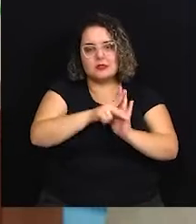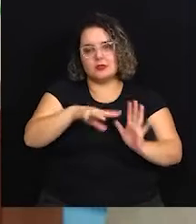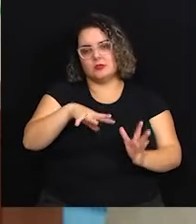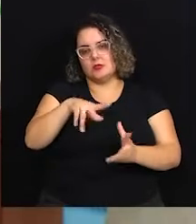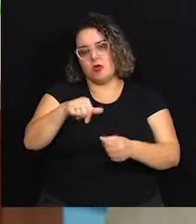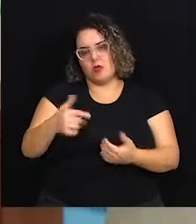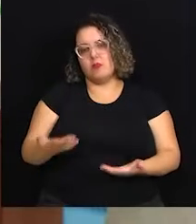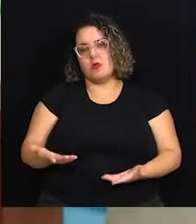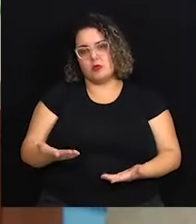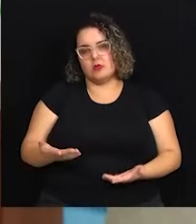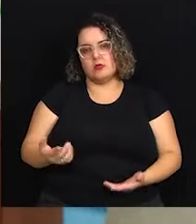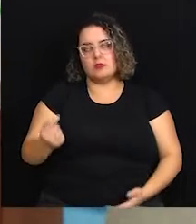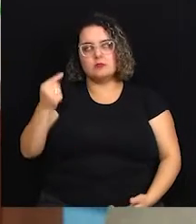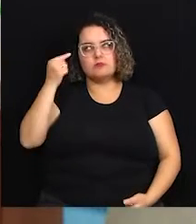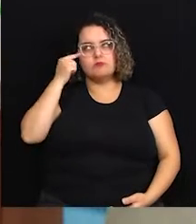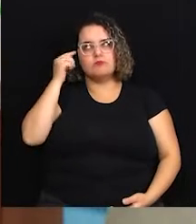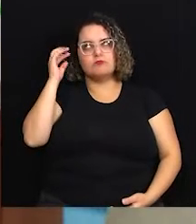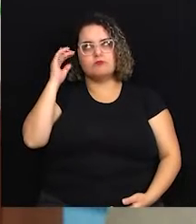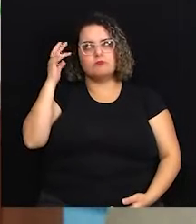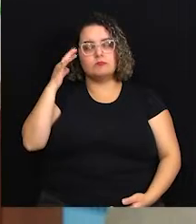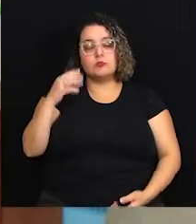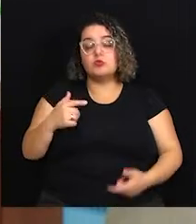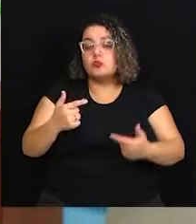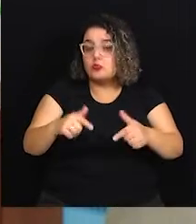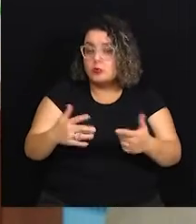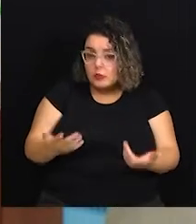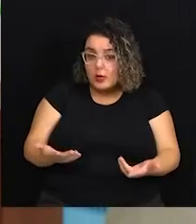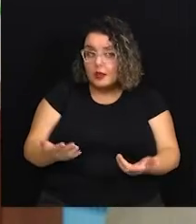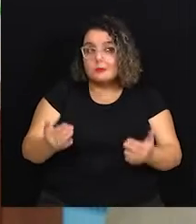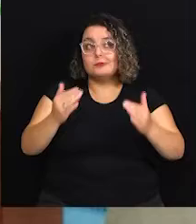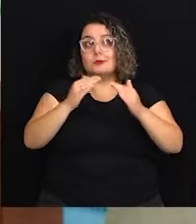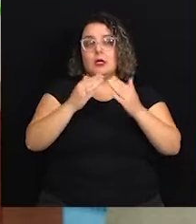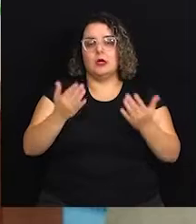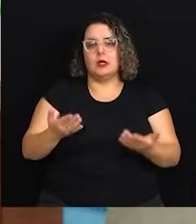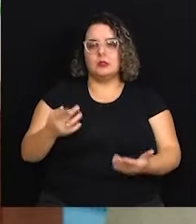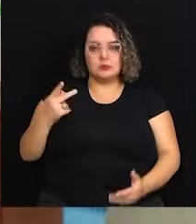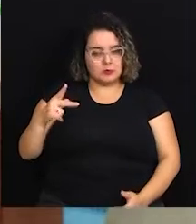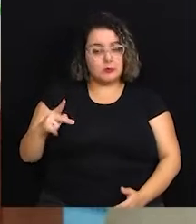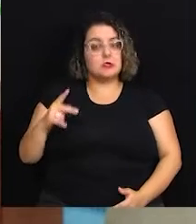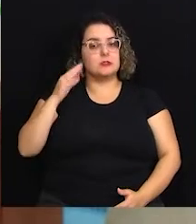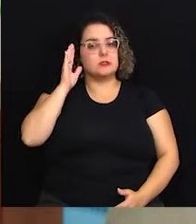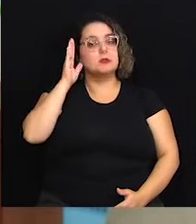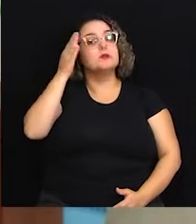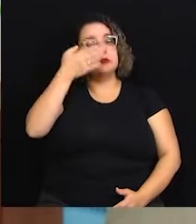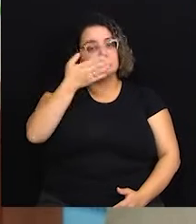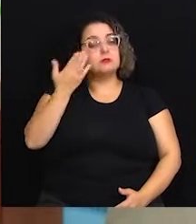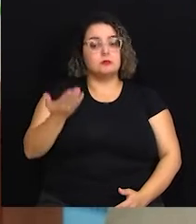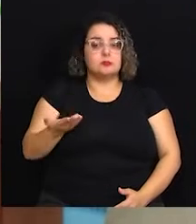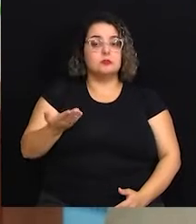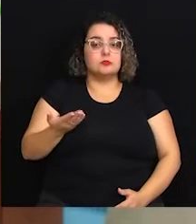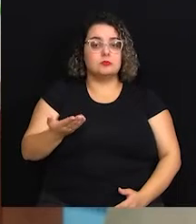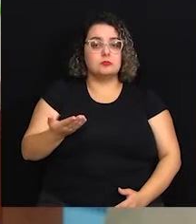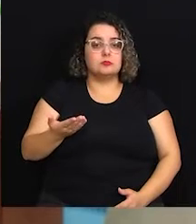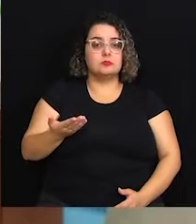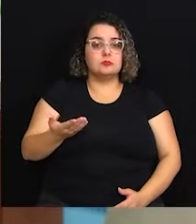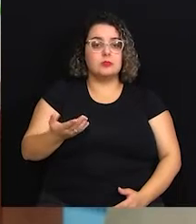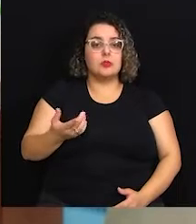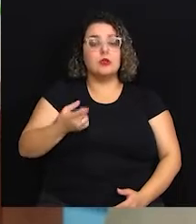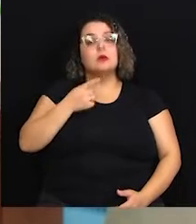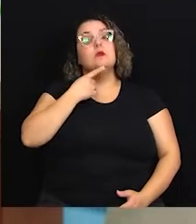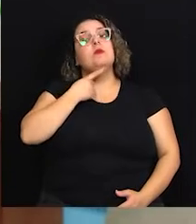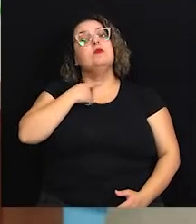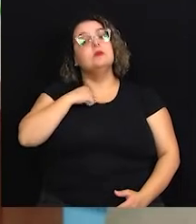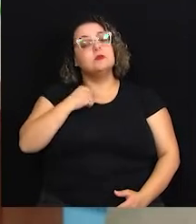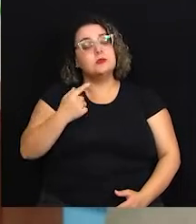casa para ele, vamos pensar assim, né? E aí me veio sentir a necessidade mesmo de ter um espaço